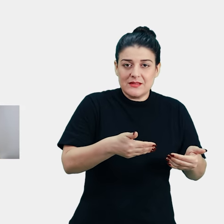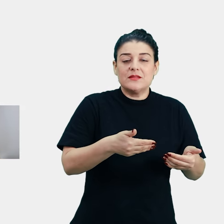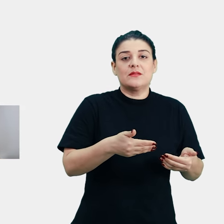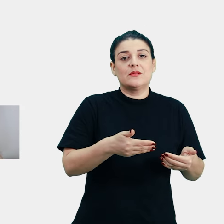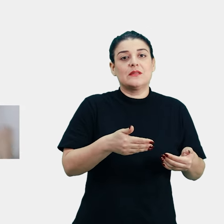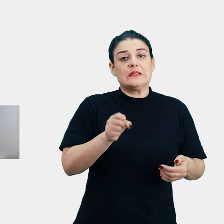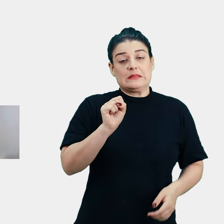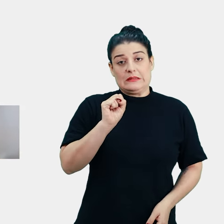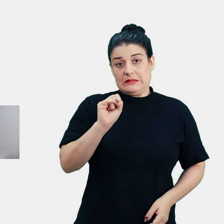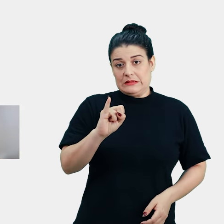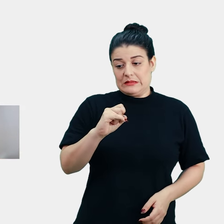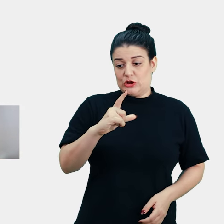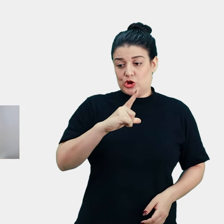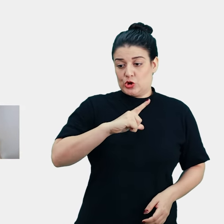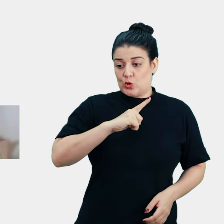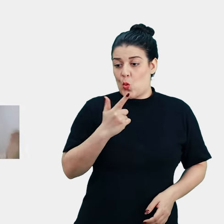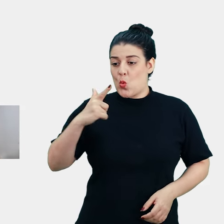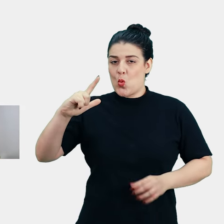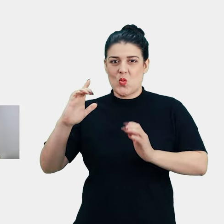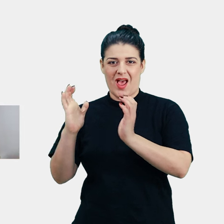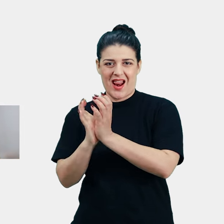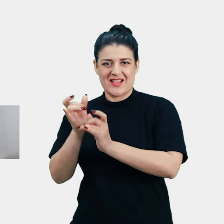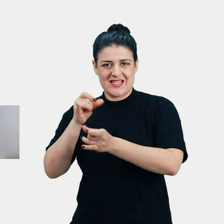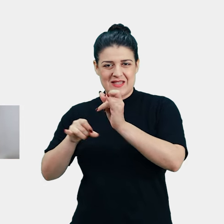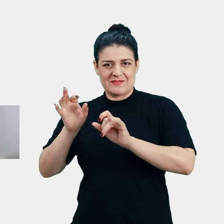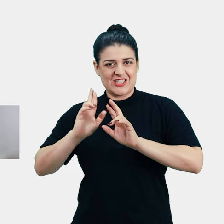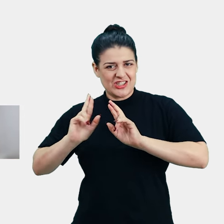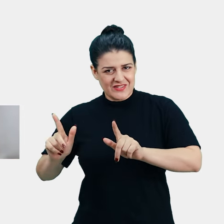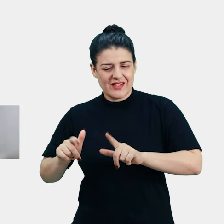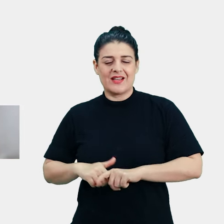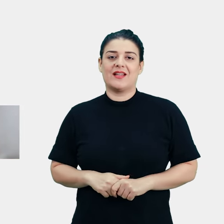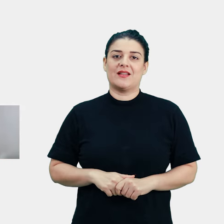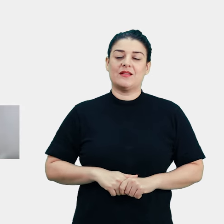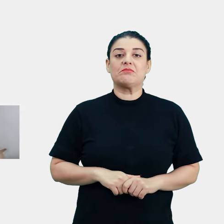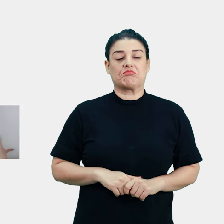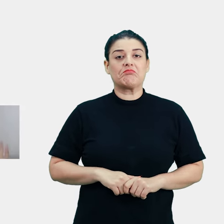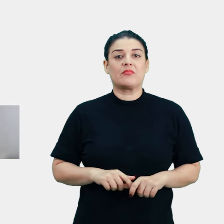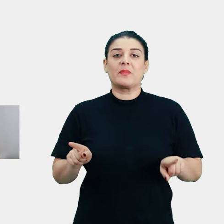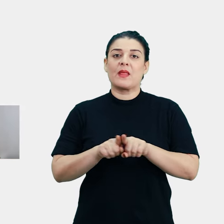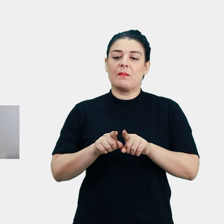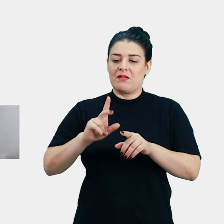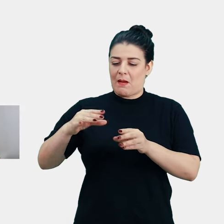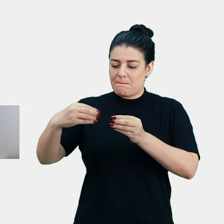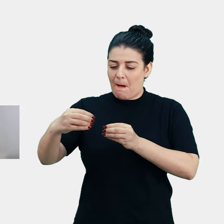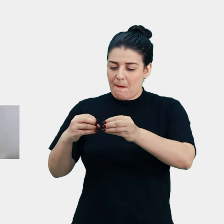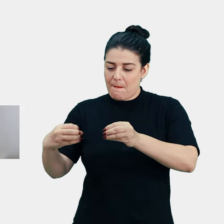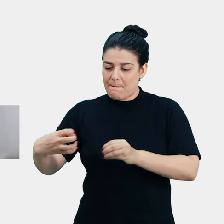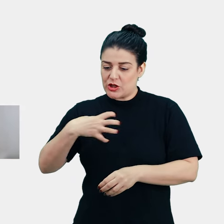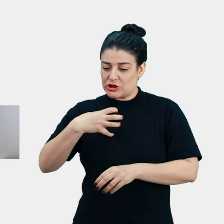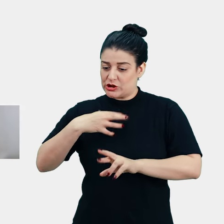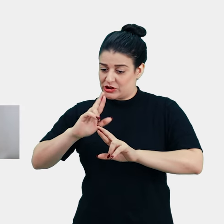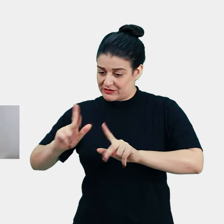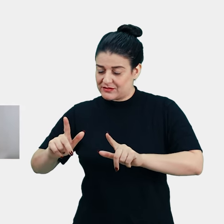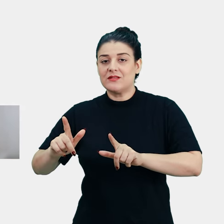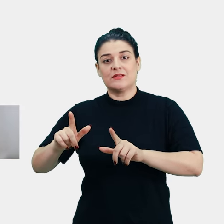Agora, se tem outra classe de química diferente e que se fragmenta de forma diferente, elas